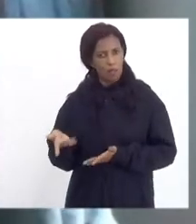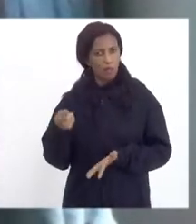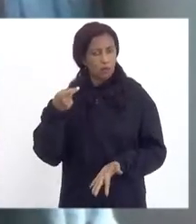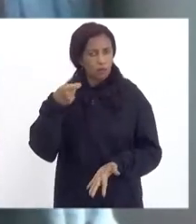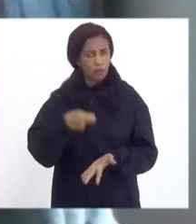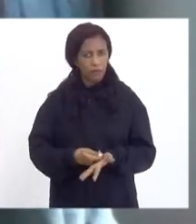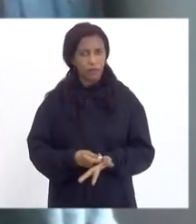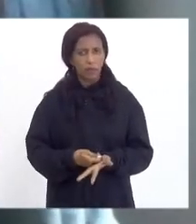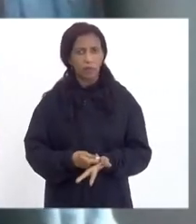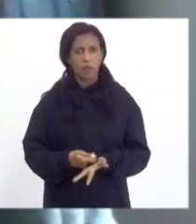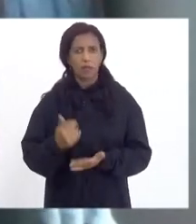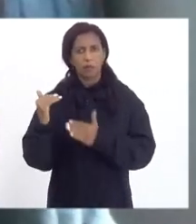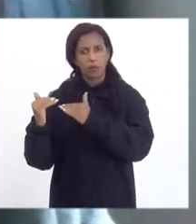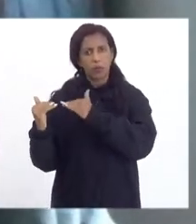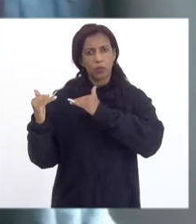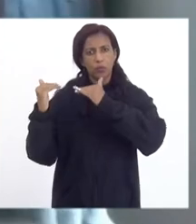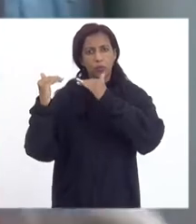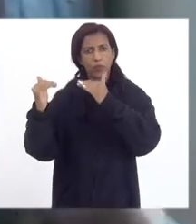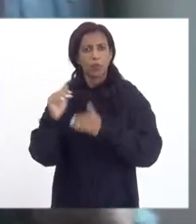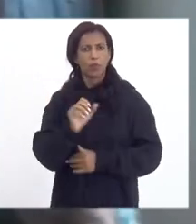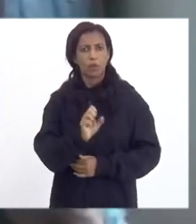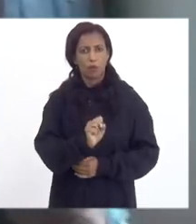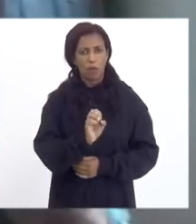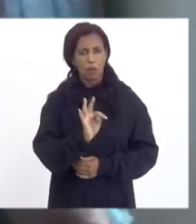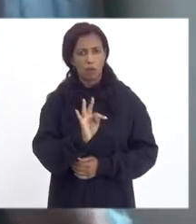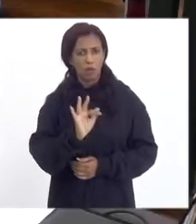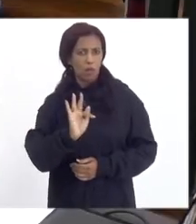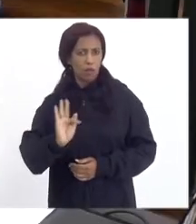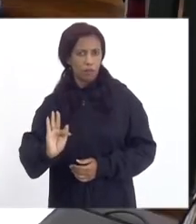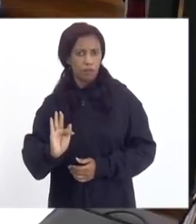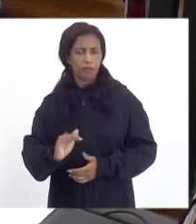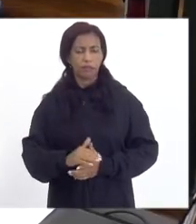reafirmada pelo Supremo Tribunal Federal.